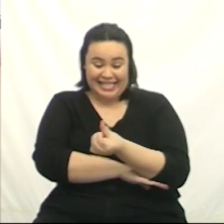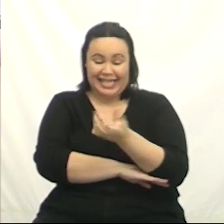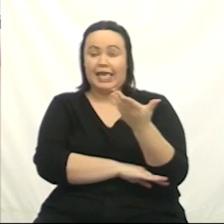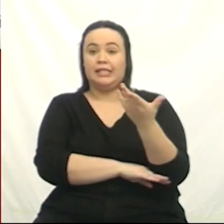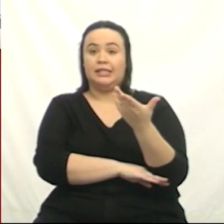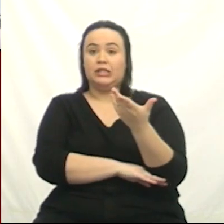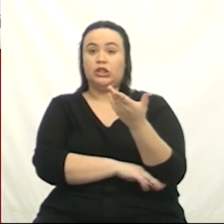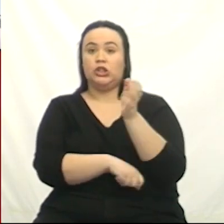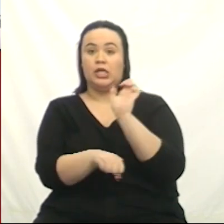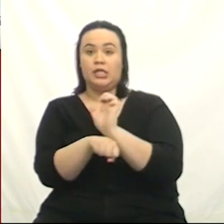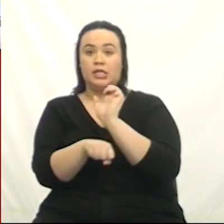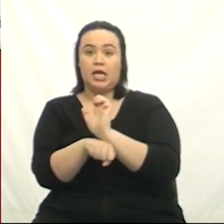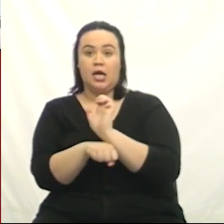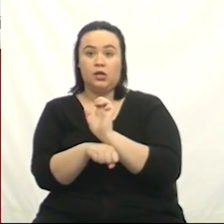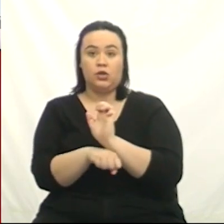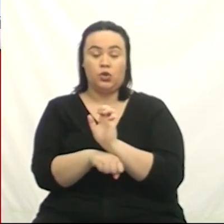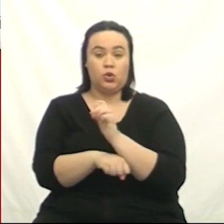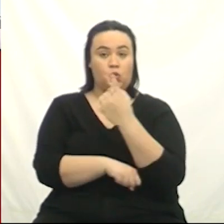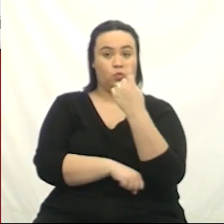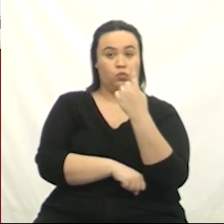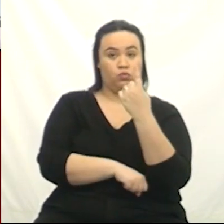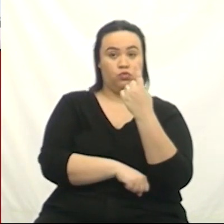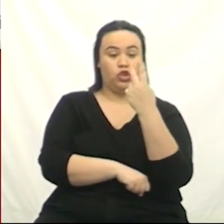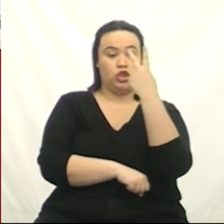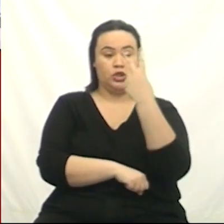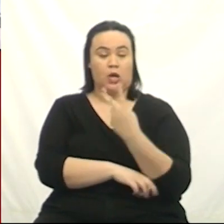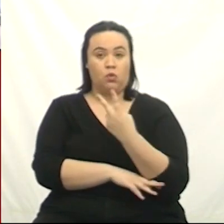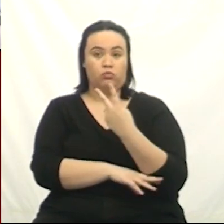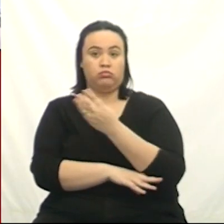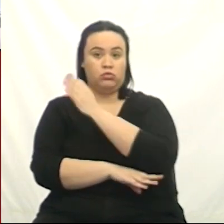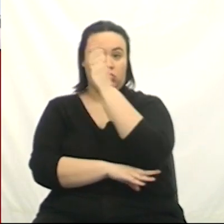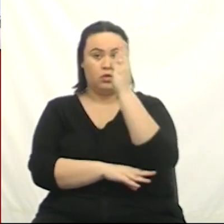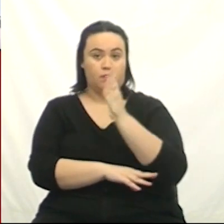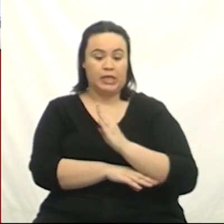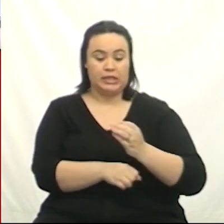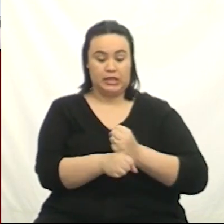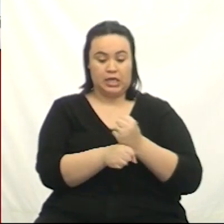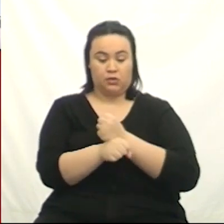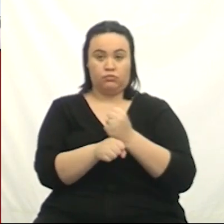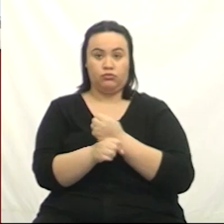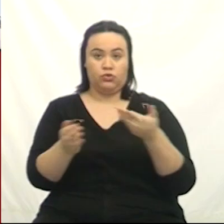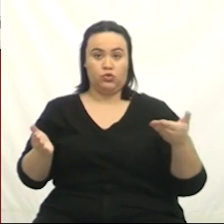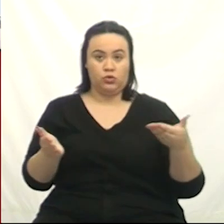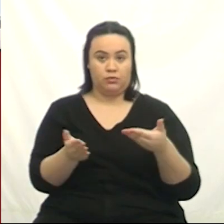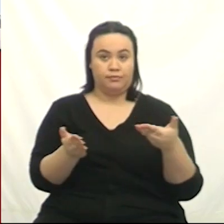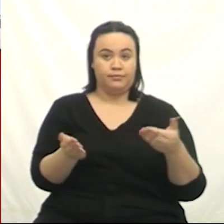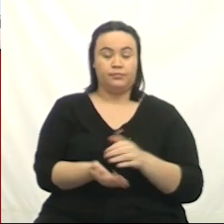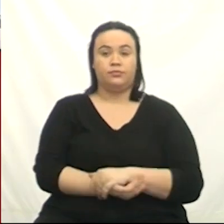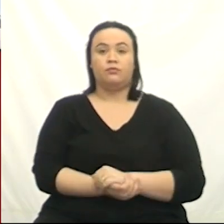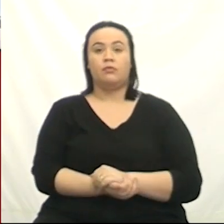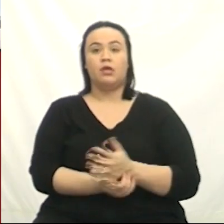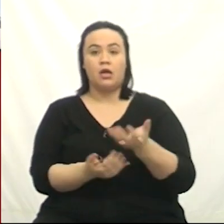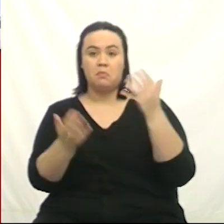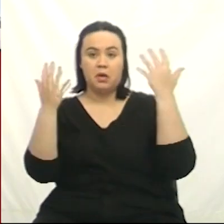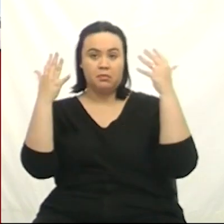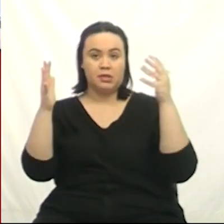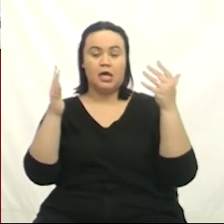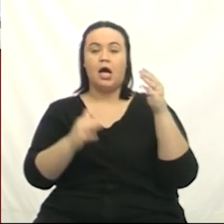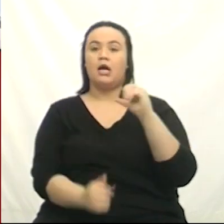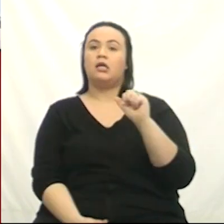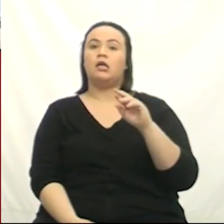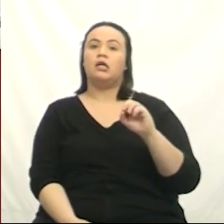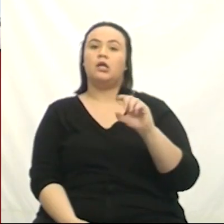estaduais em um vice-campeonato brasileiro, nesse ano, 2023. E, parabenizando a Carol, eu quero também